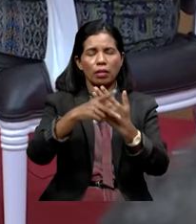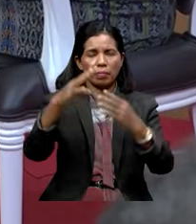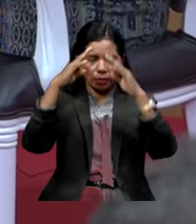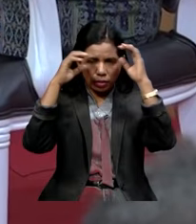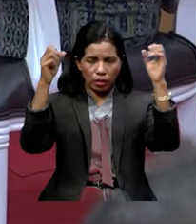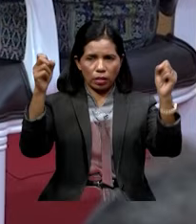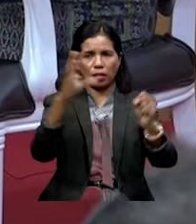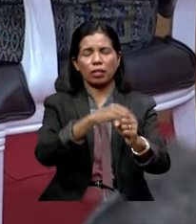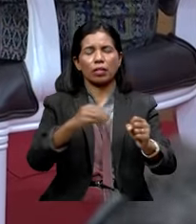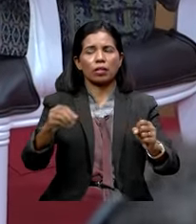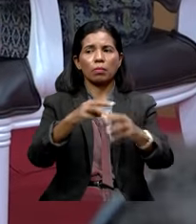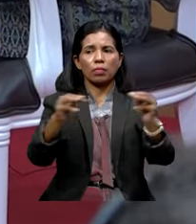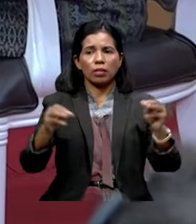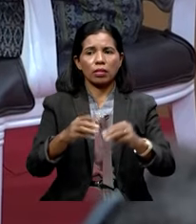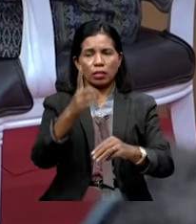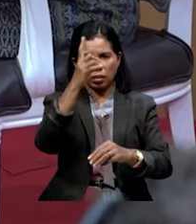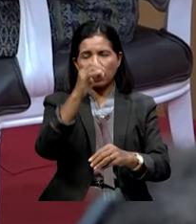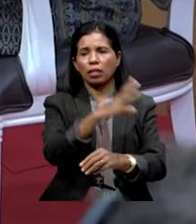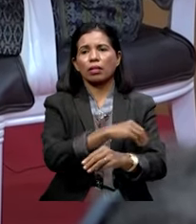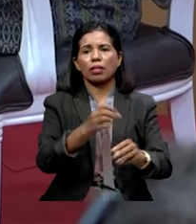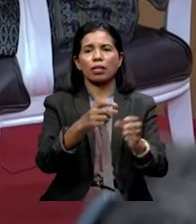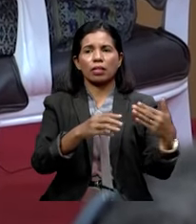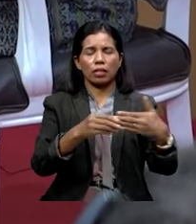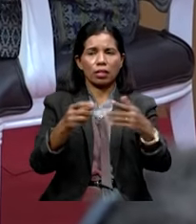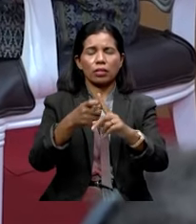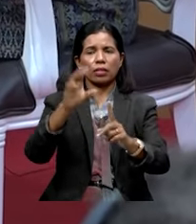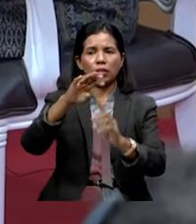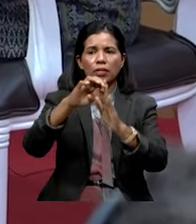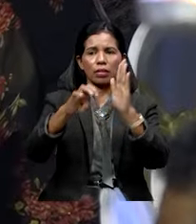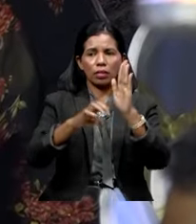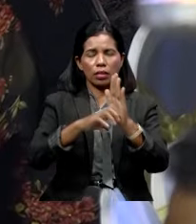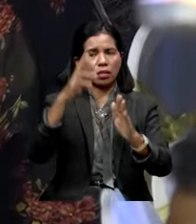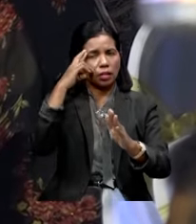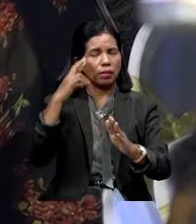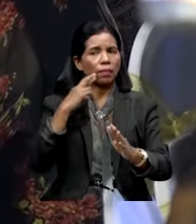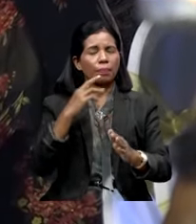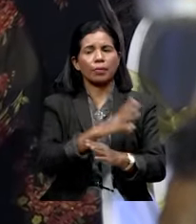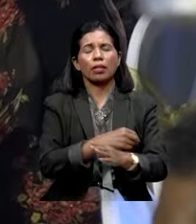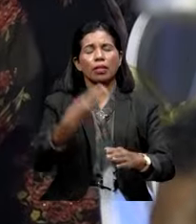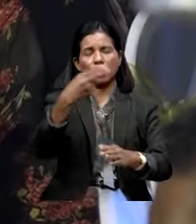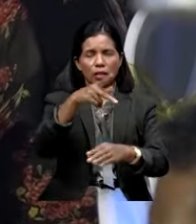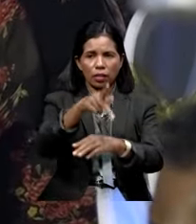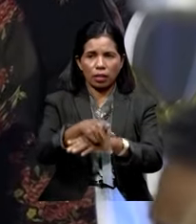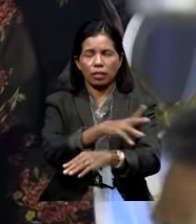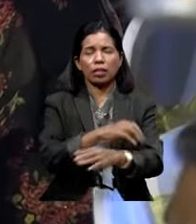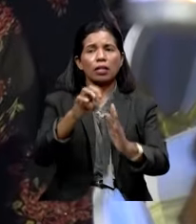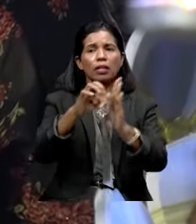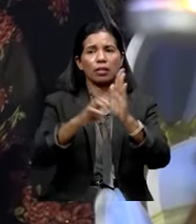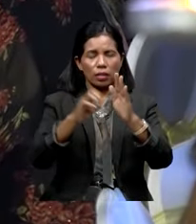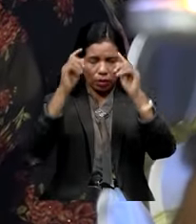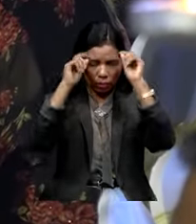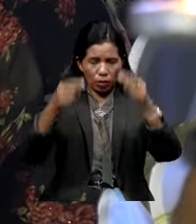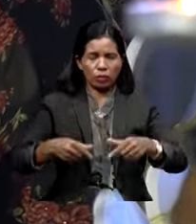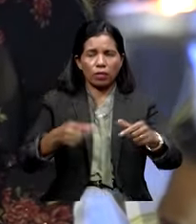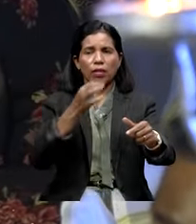e arquivo Museu Resistência Timorense, Nebem Modera Rússia e Festado, Zeramos Horta Rassi. No Nemos, dia 5 Calan, no Estado Timor-Leste, oferece jantar